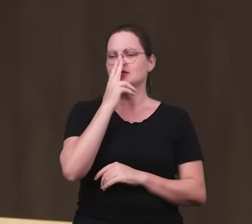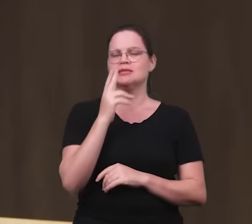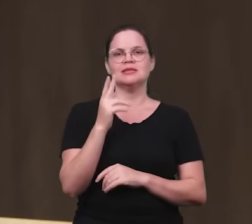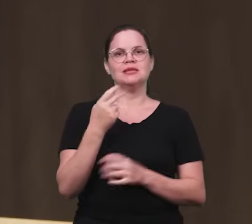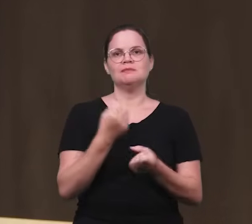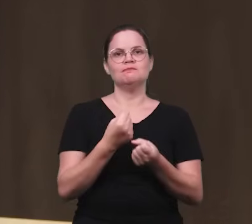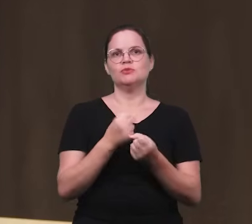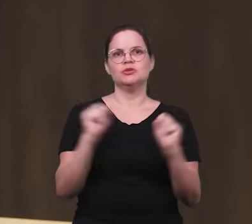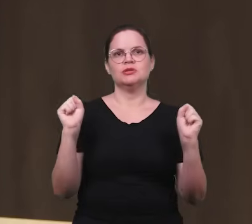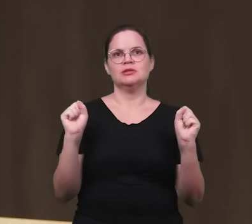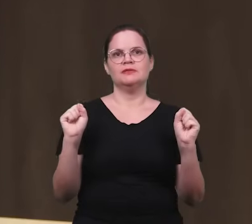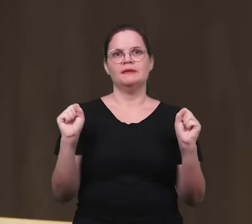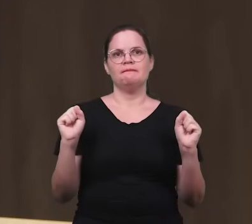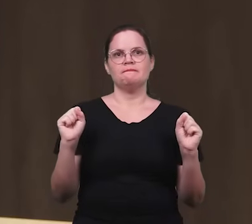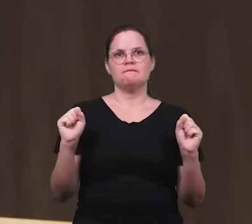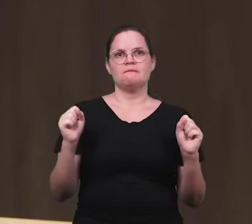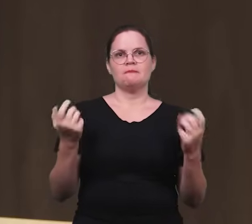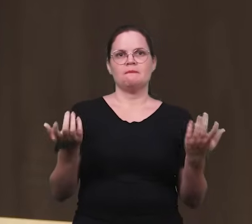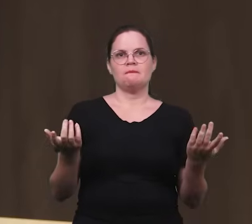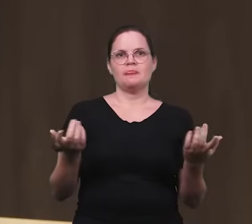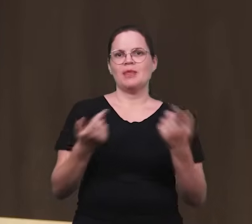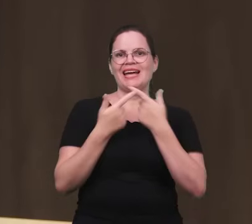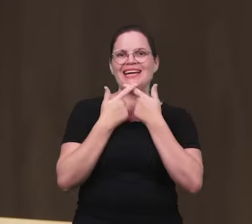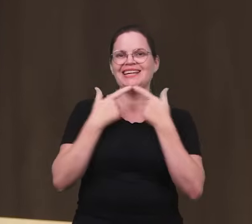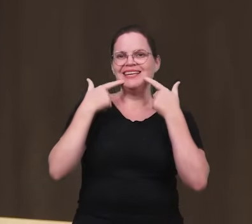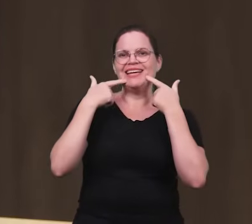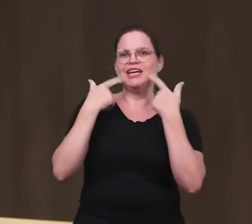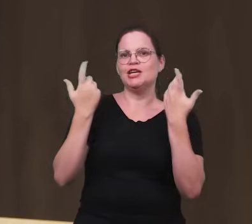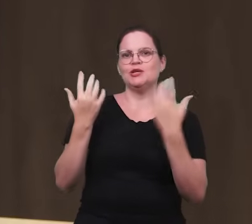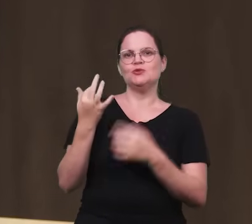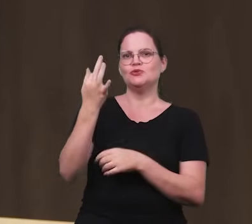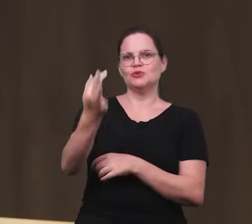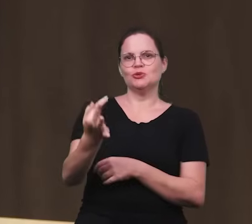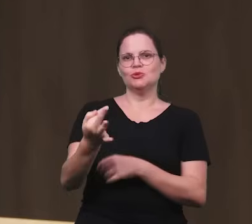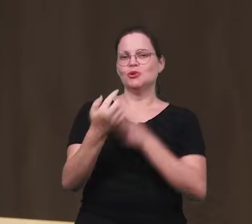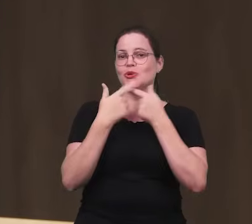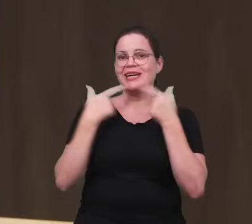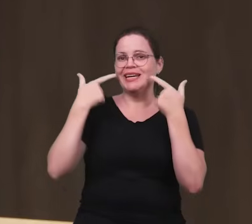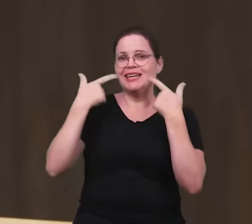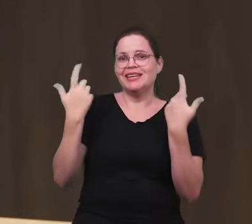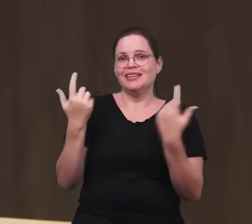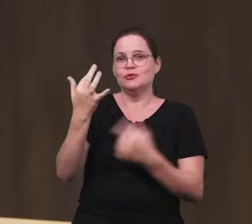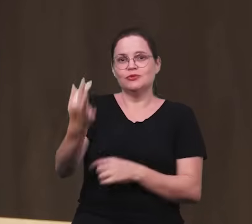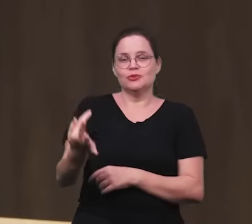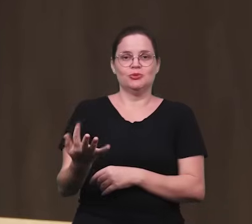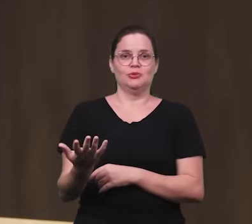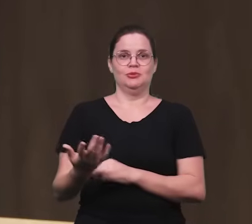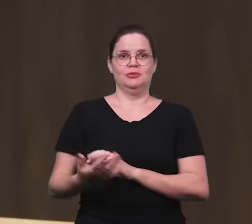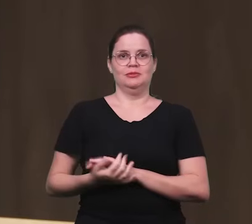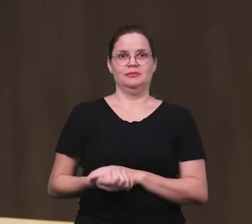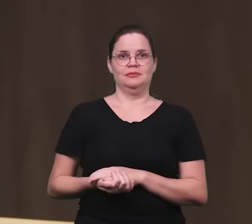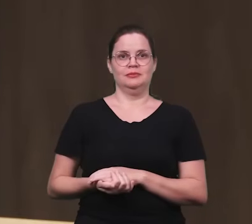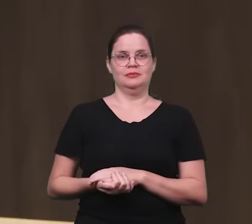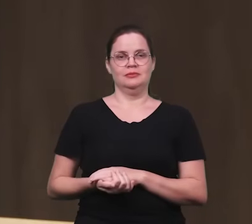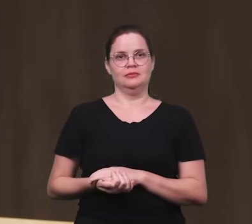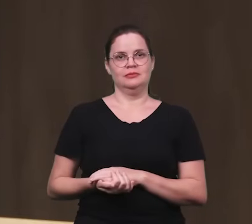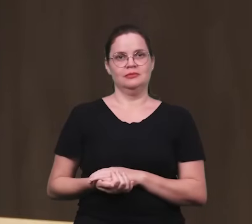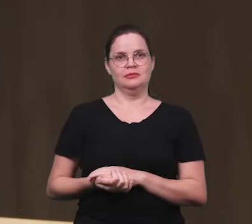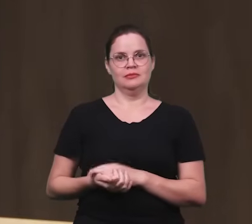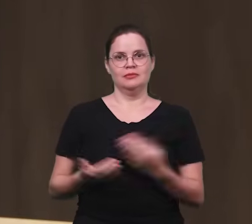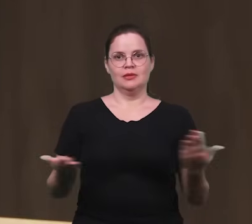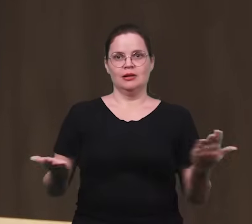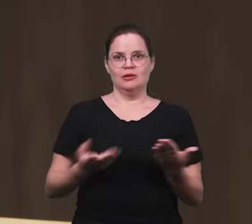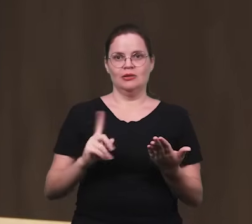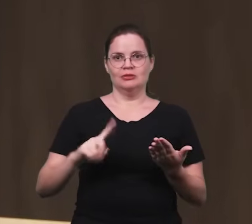atual. Rir do dia futuro, ou rir dos dias futuros. E eu acho que nós podemos encerrar esse